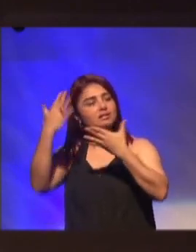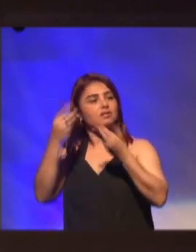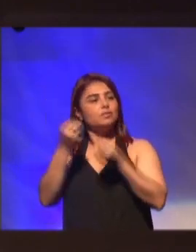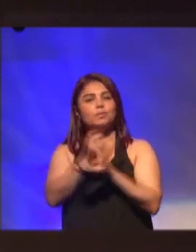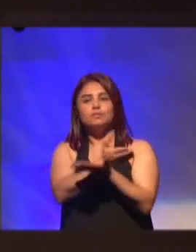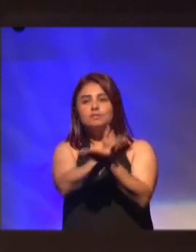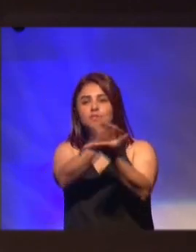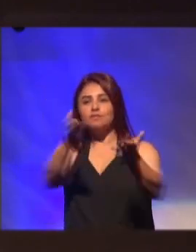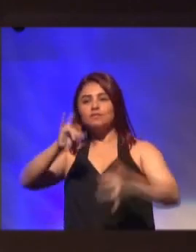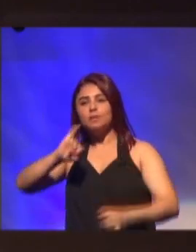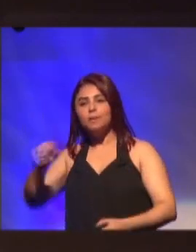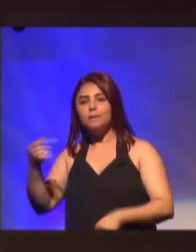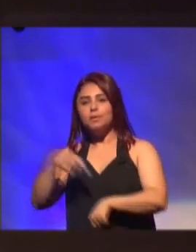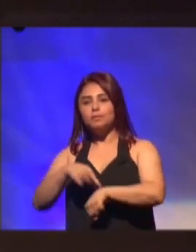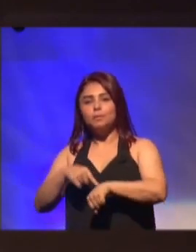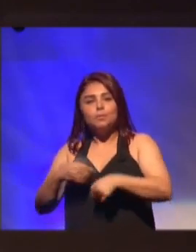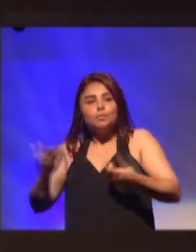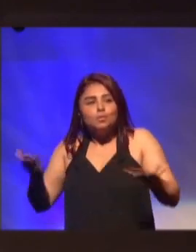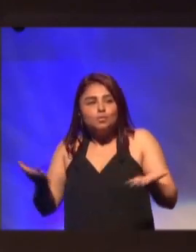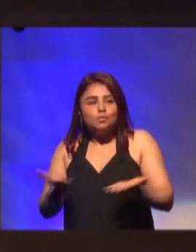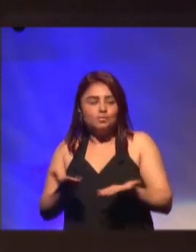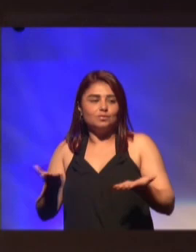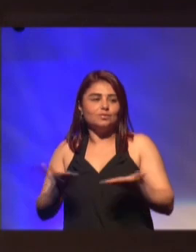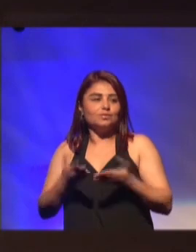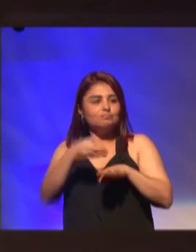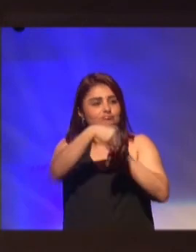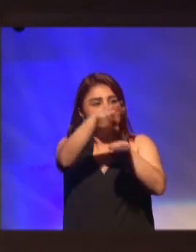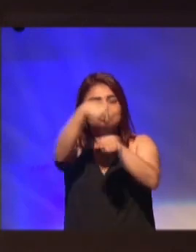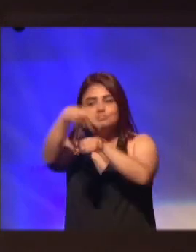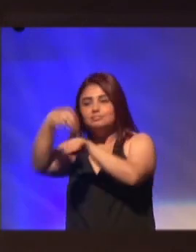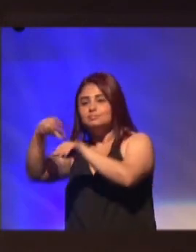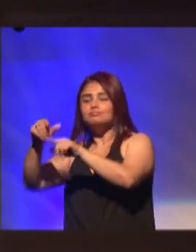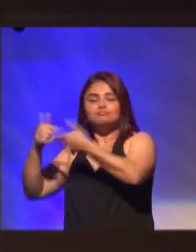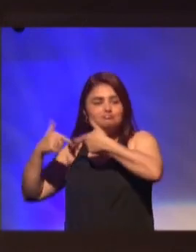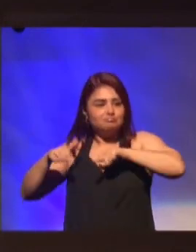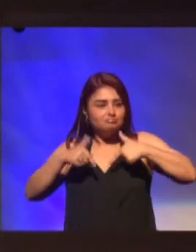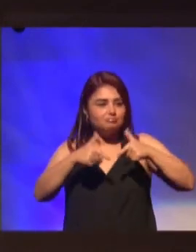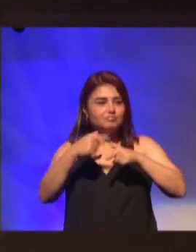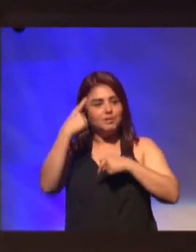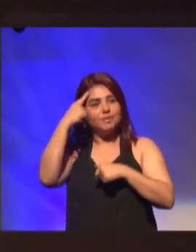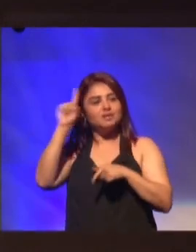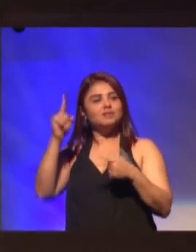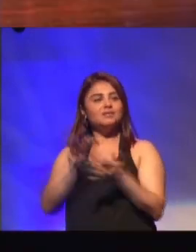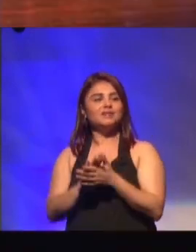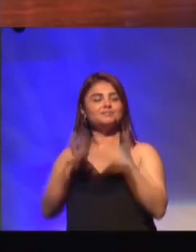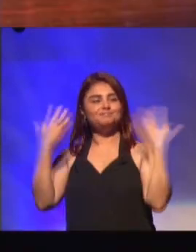a vocês a oportunidade de estar aqui transmitindo, trabalhando essa ideia.